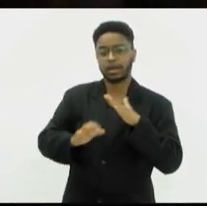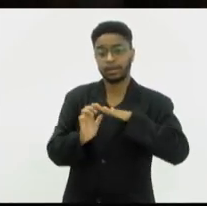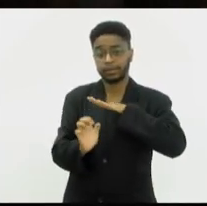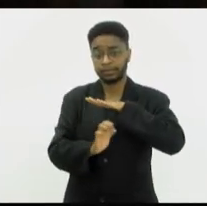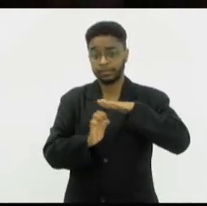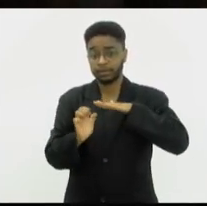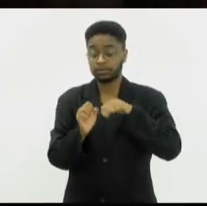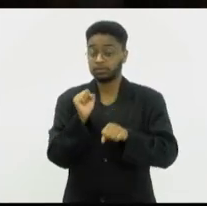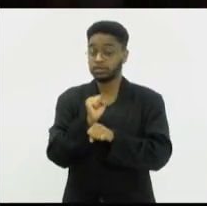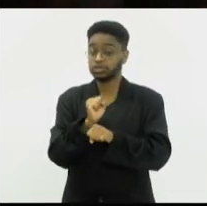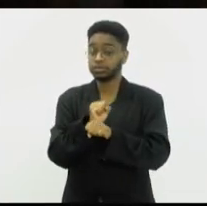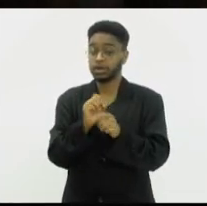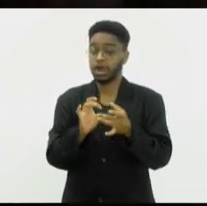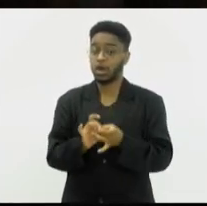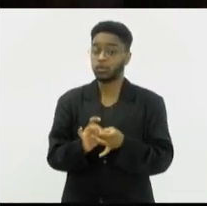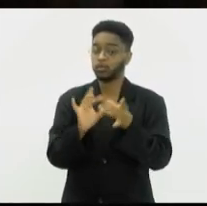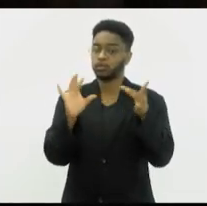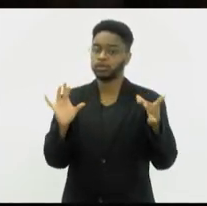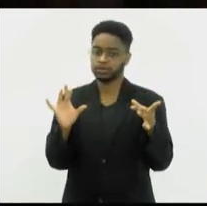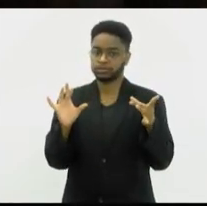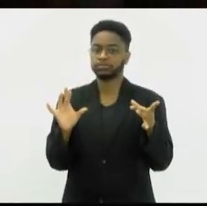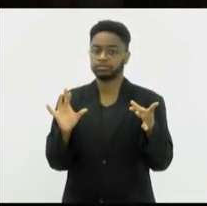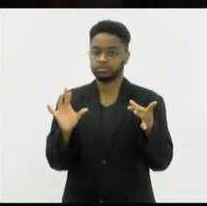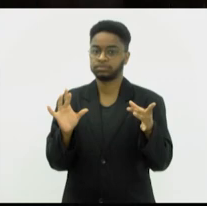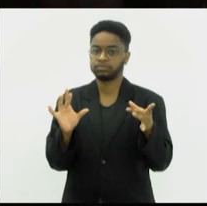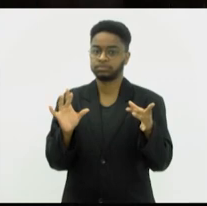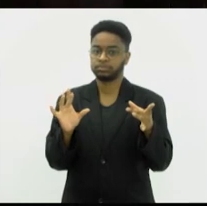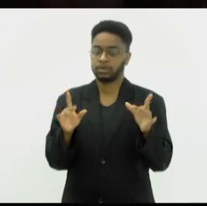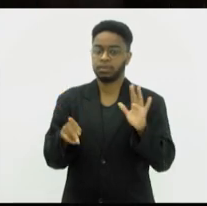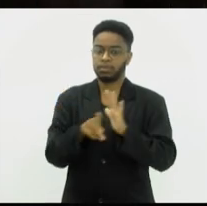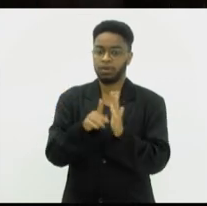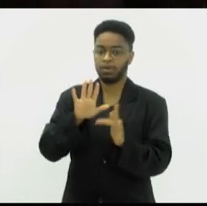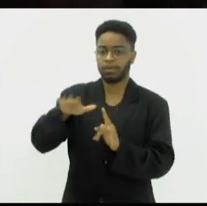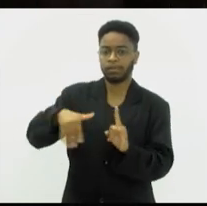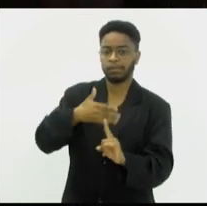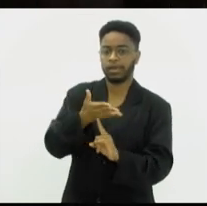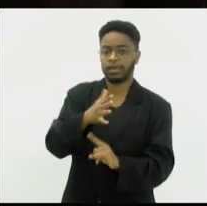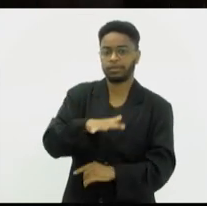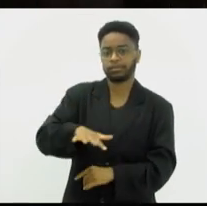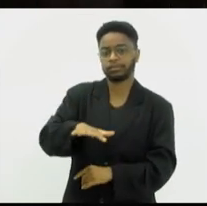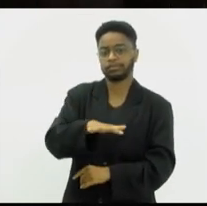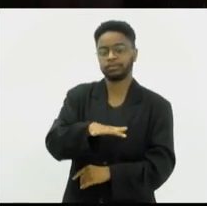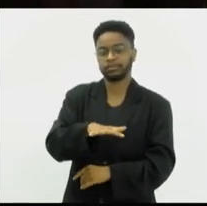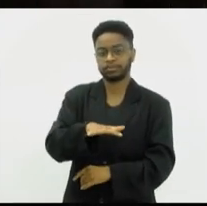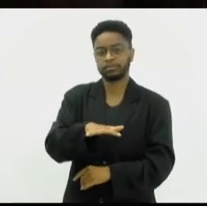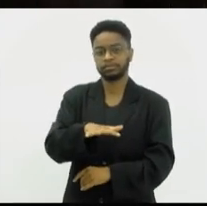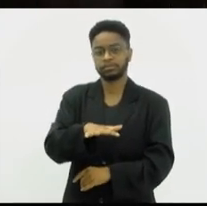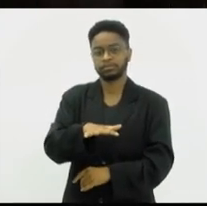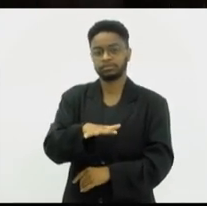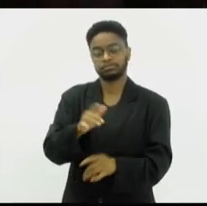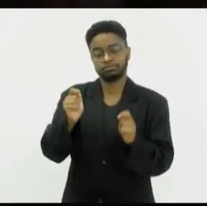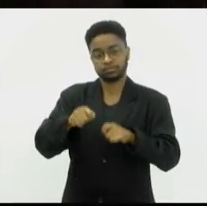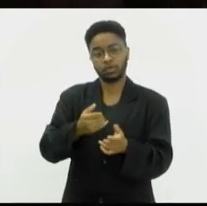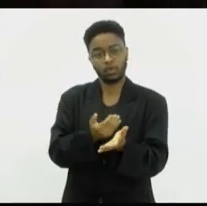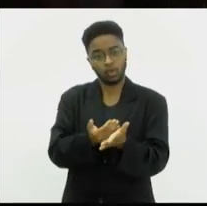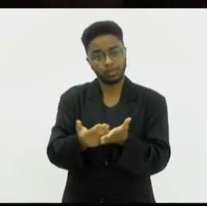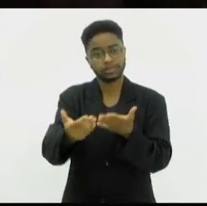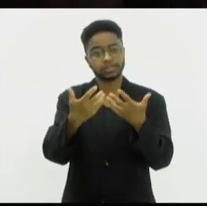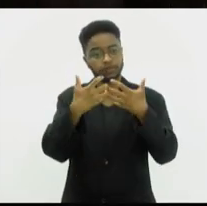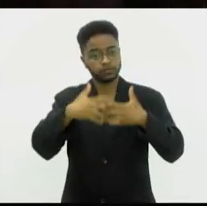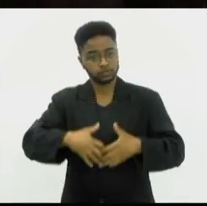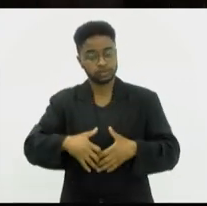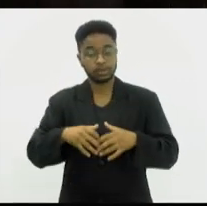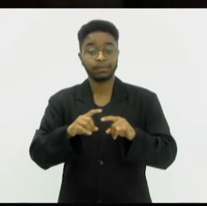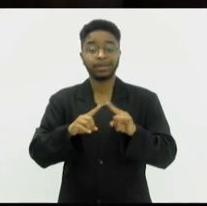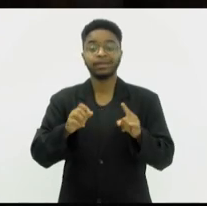estão esperando autorizações ambientais para começarem a funcionar. E o